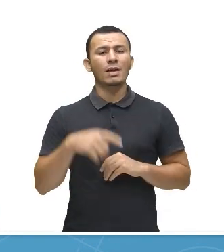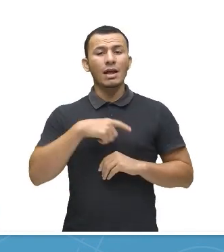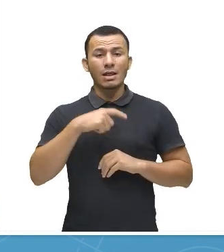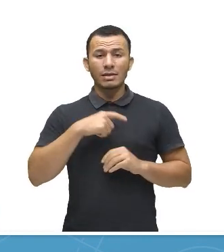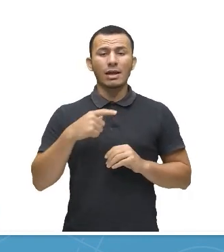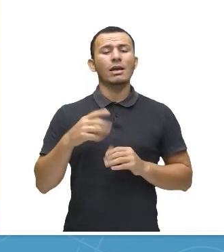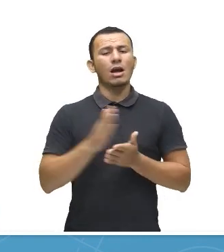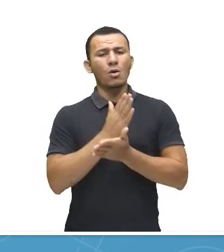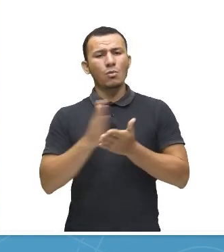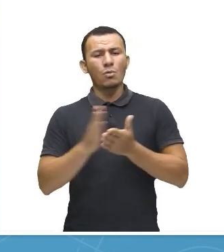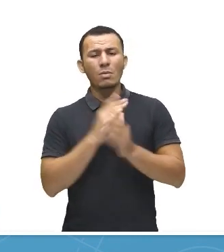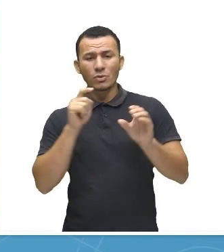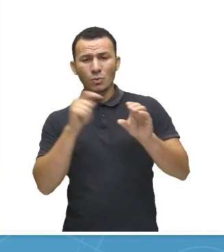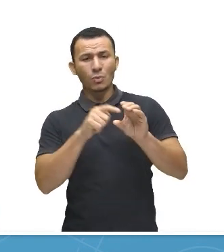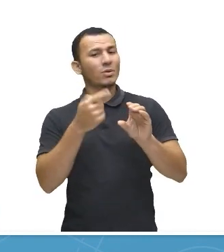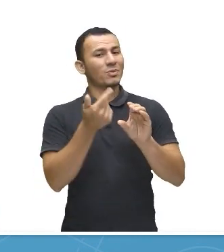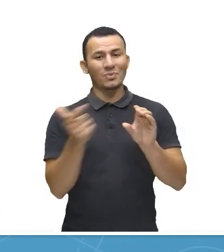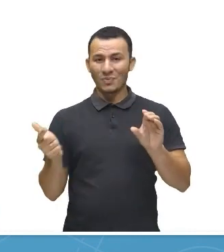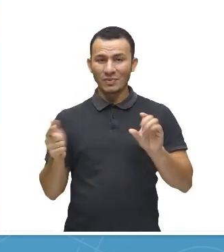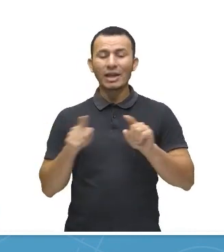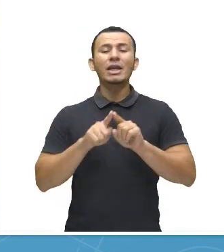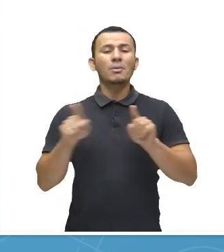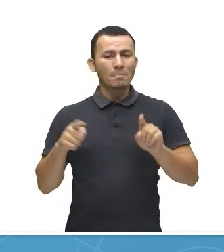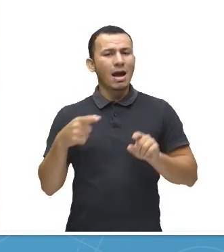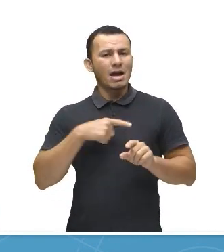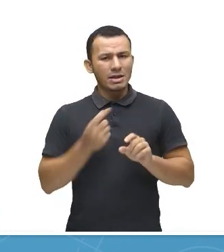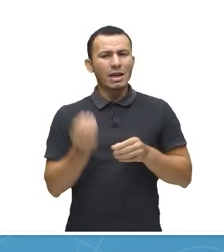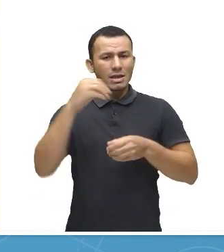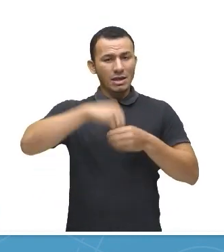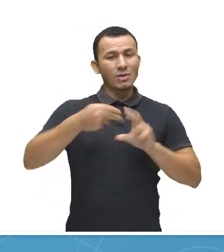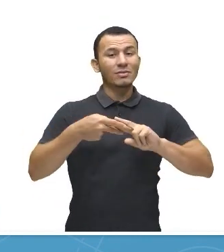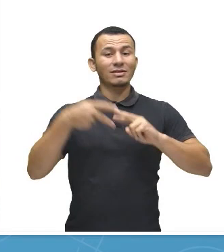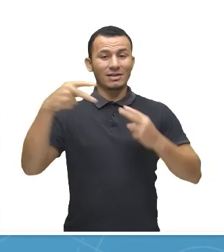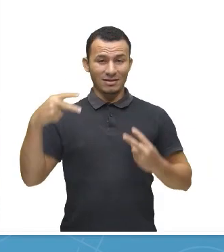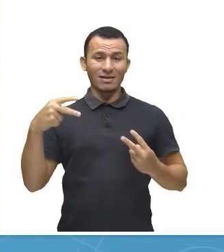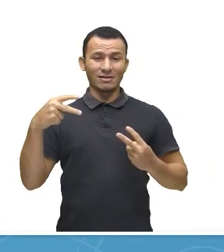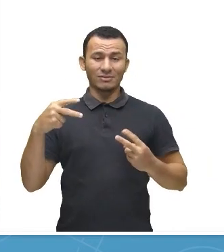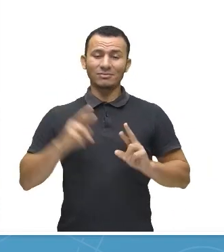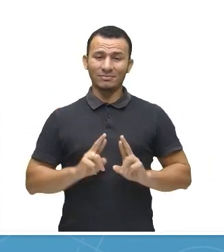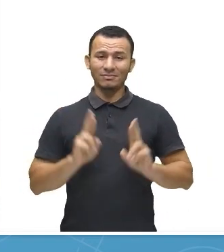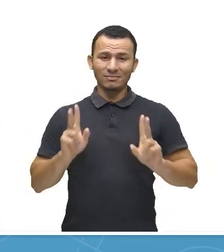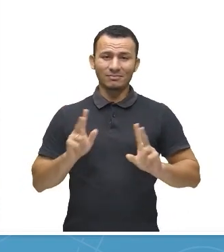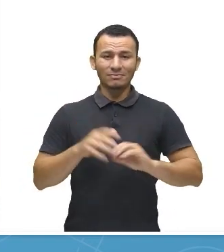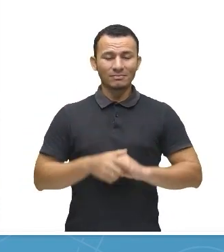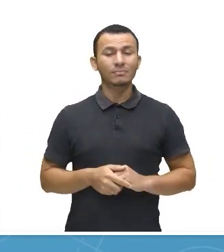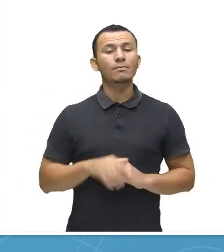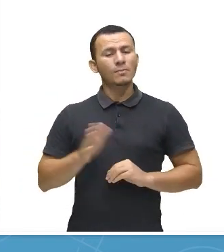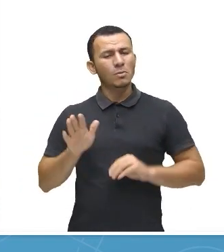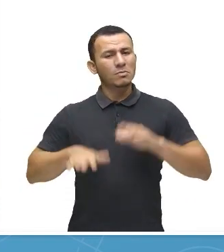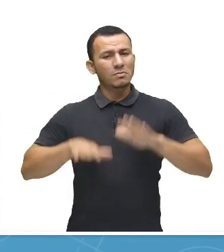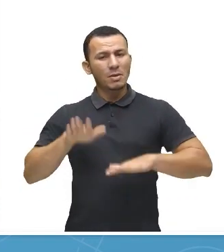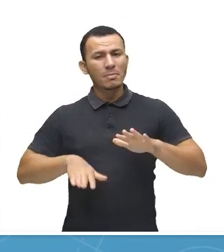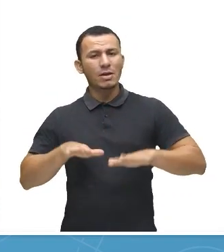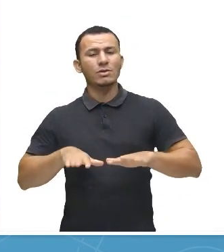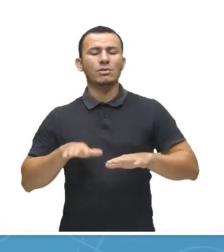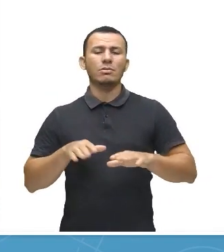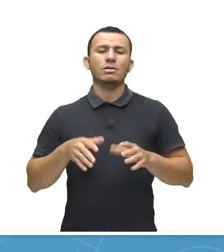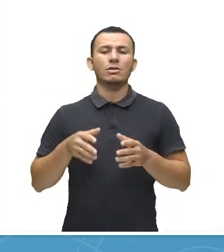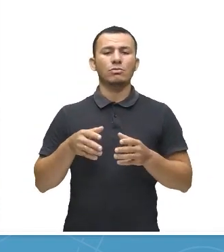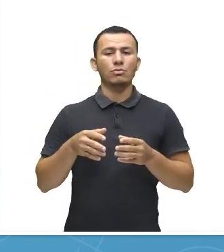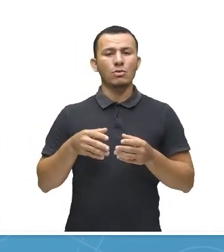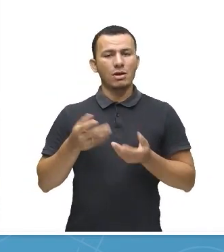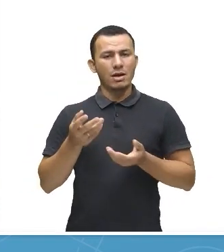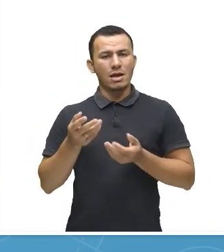não possuem núcleo, mas possuem sempre material genético. Então, quando você vê uma questão que unidades básicas,